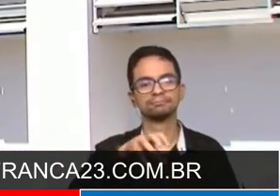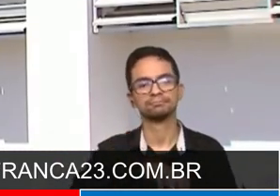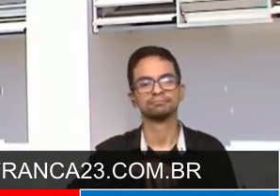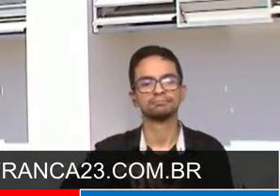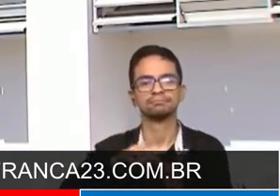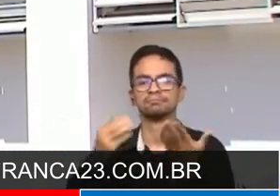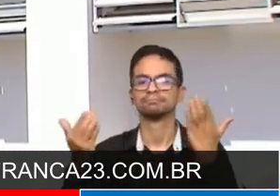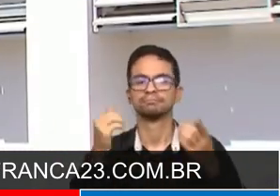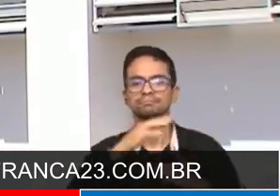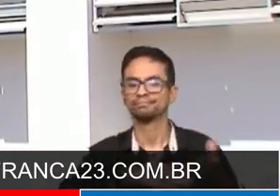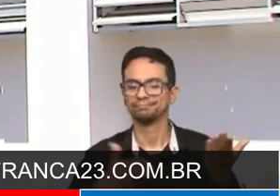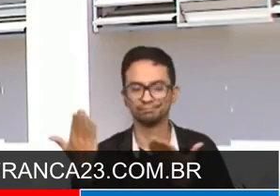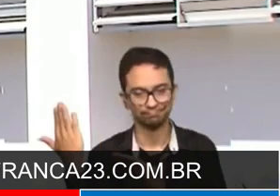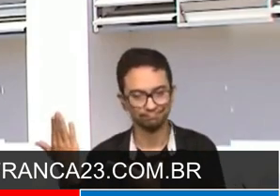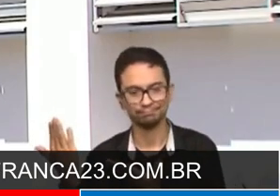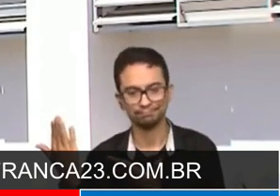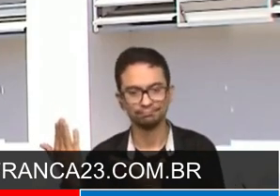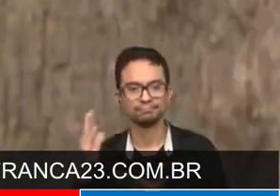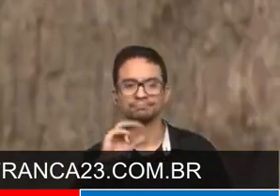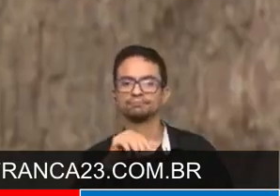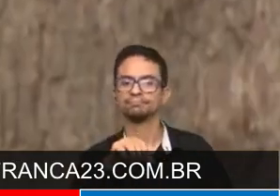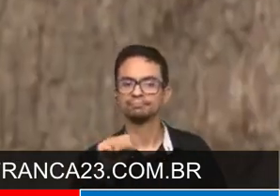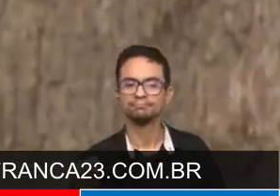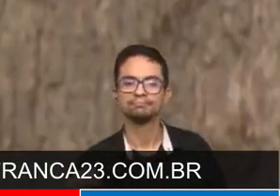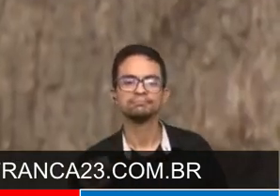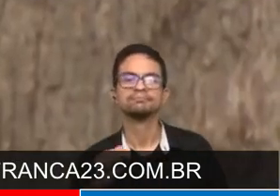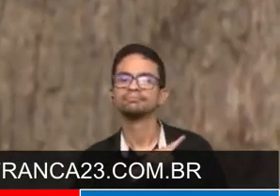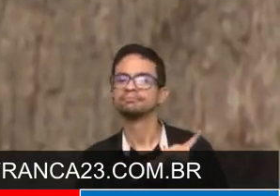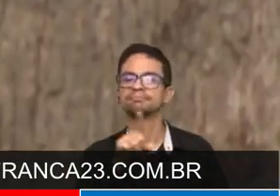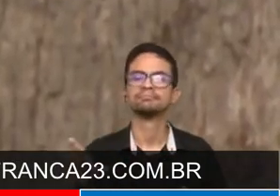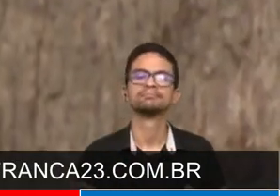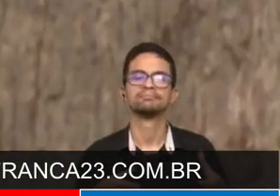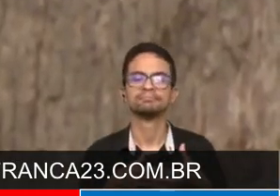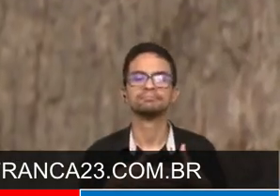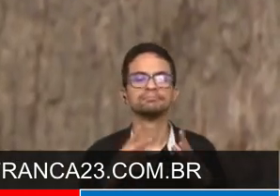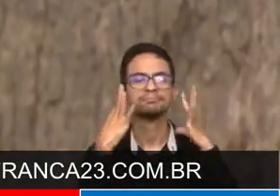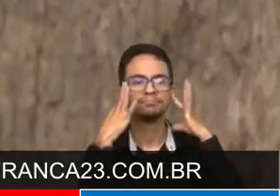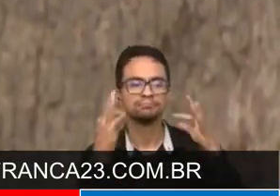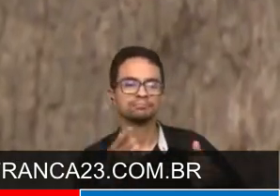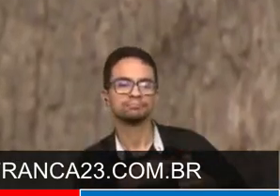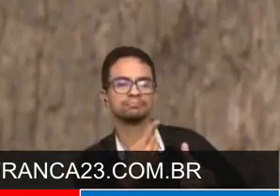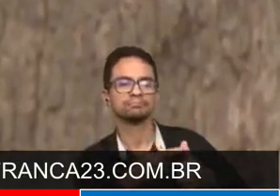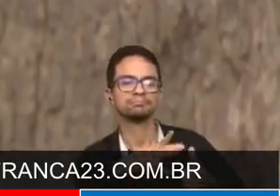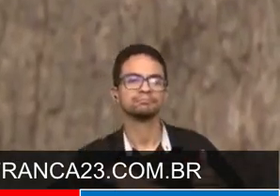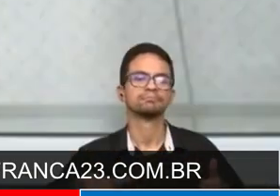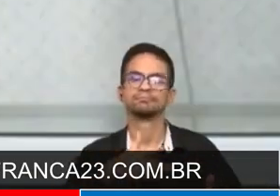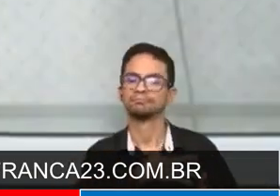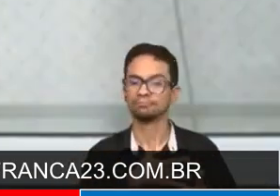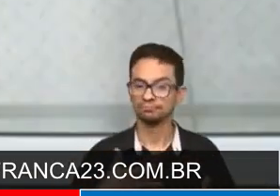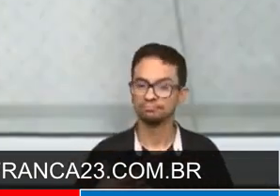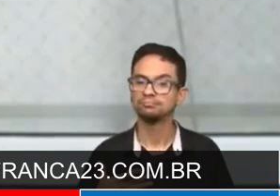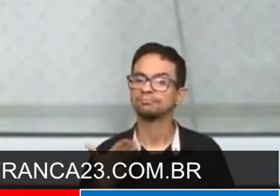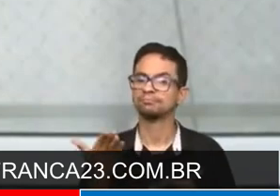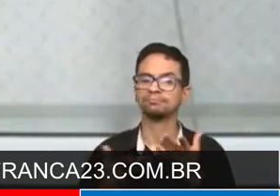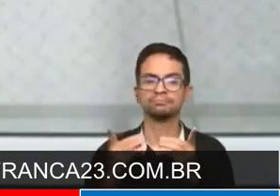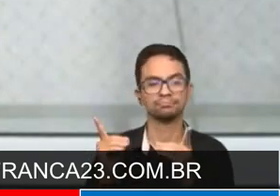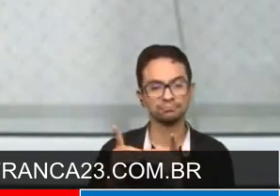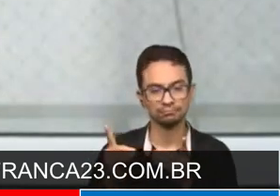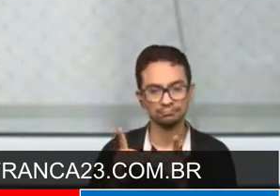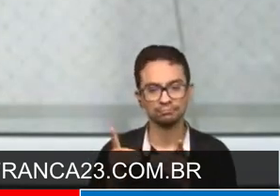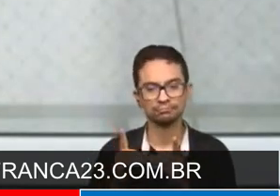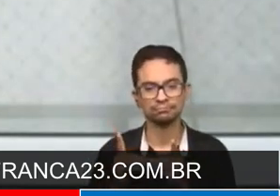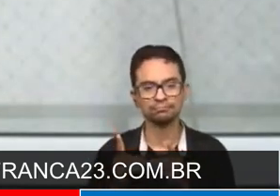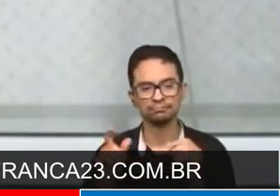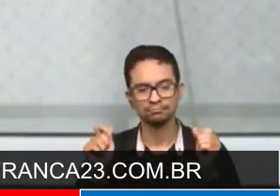Atenção Psicossocial, os CAPs, que fazem parte da Rede de Atenção Primária de Saúde. O tratamento é feito com mudança de hábitos,